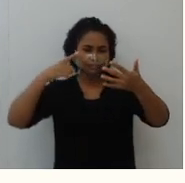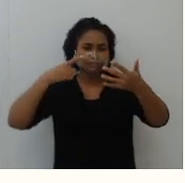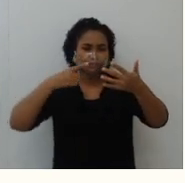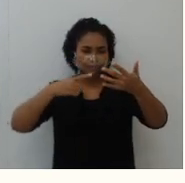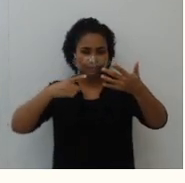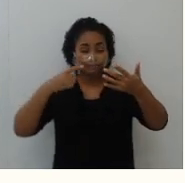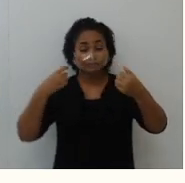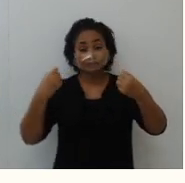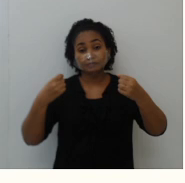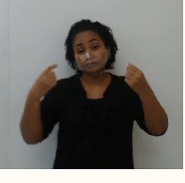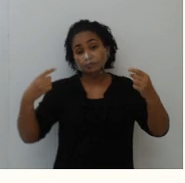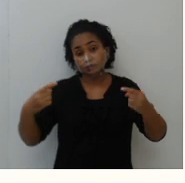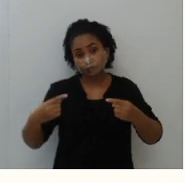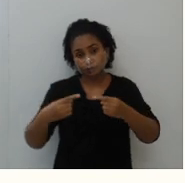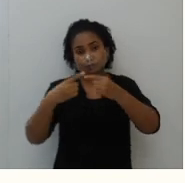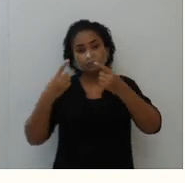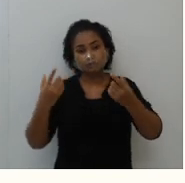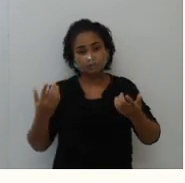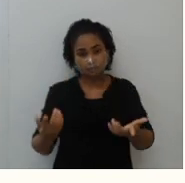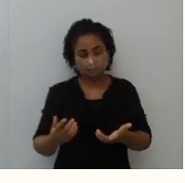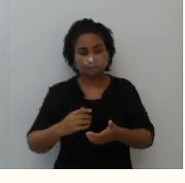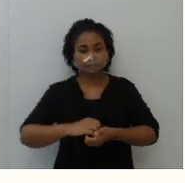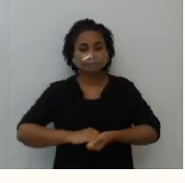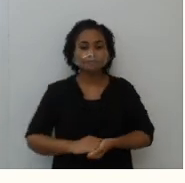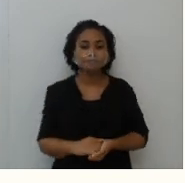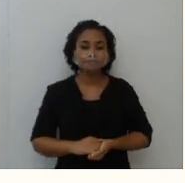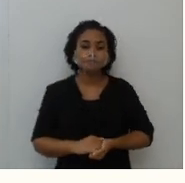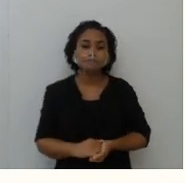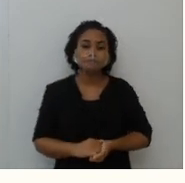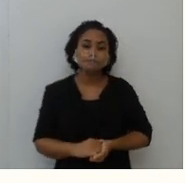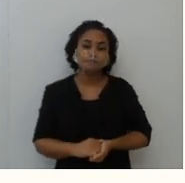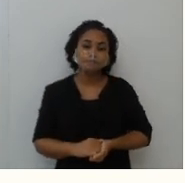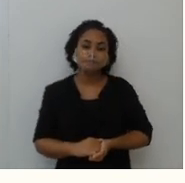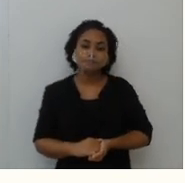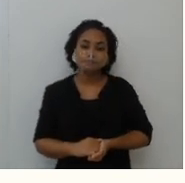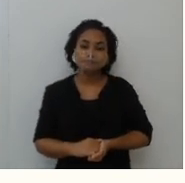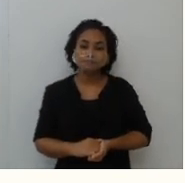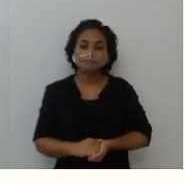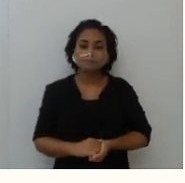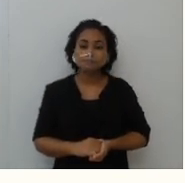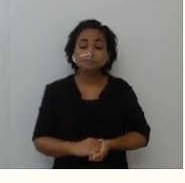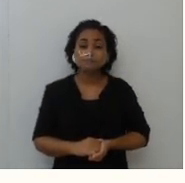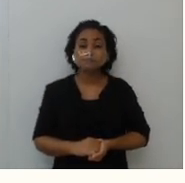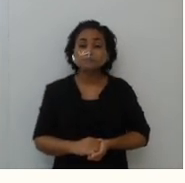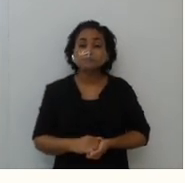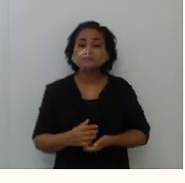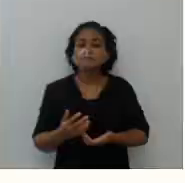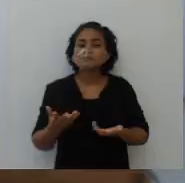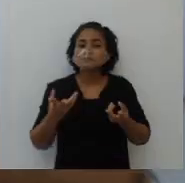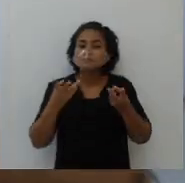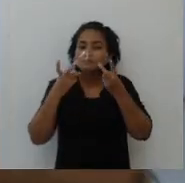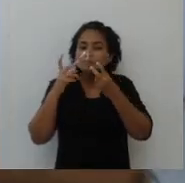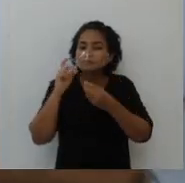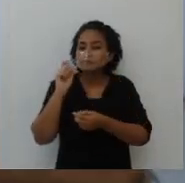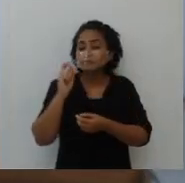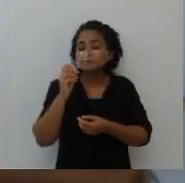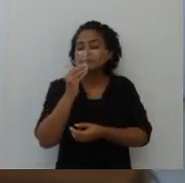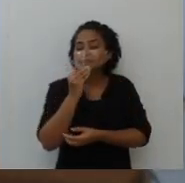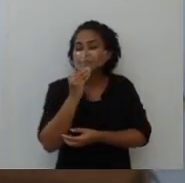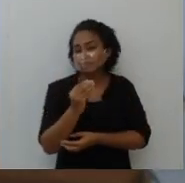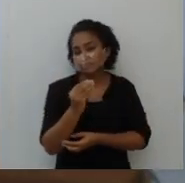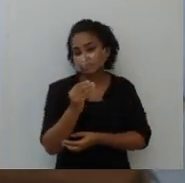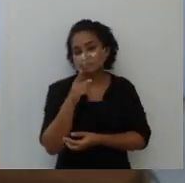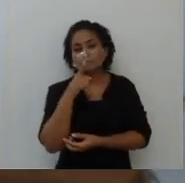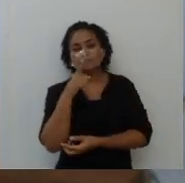work, it doesn't work, we don't work, you don't work, they don't work. Agora veja, presta atenção, eu vou dar uma diquinha